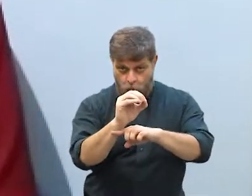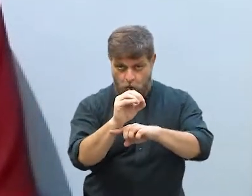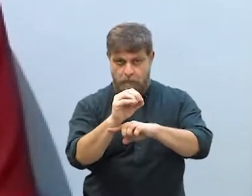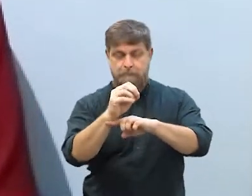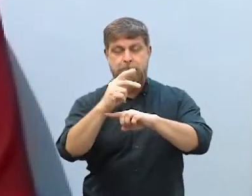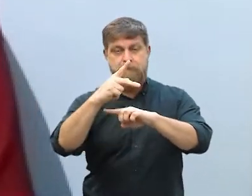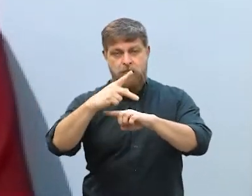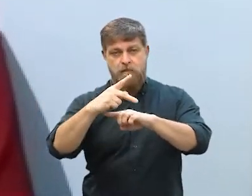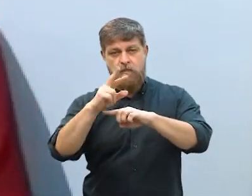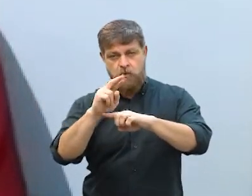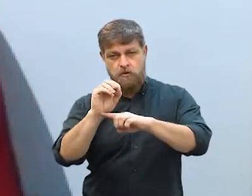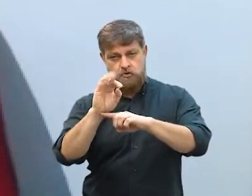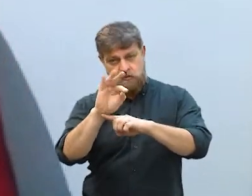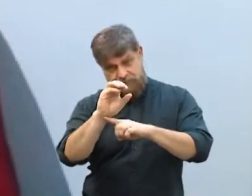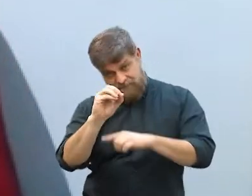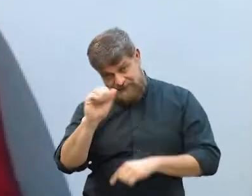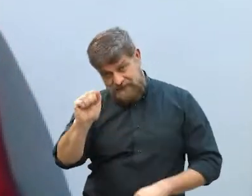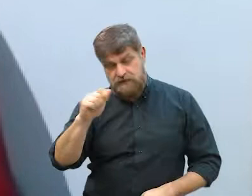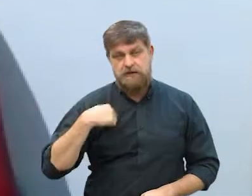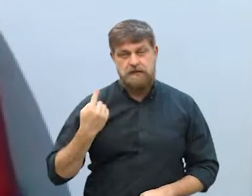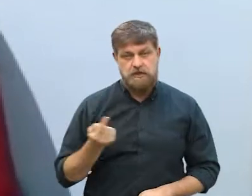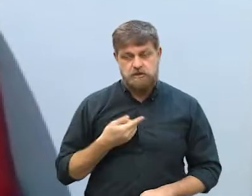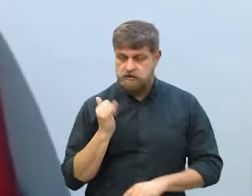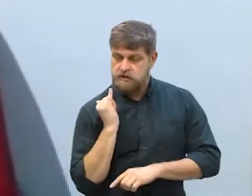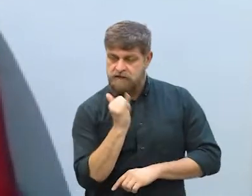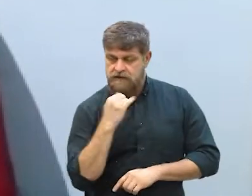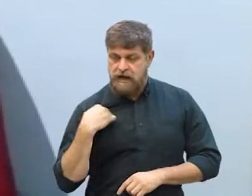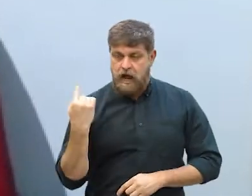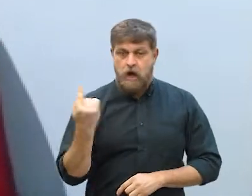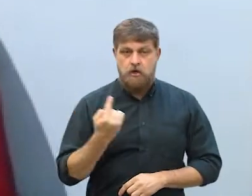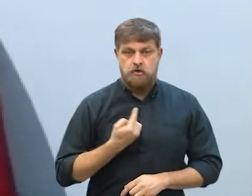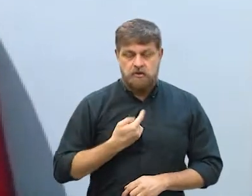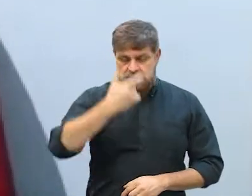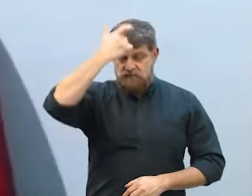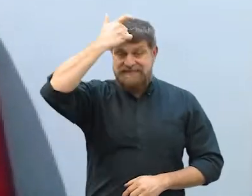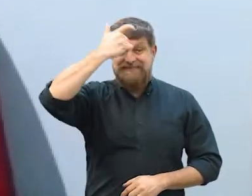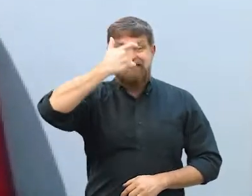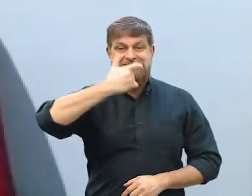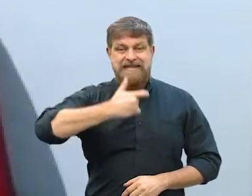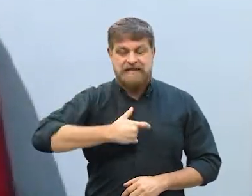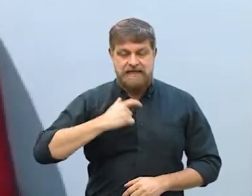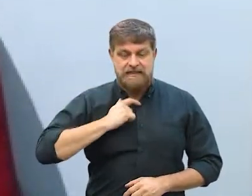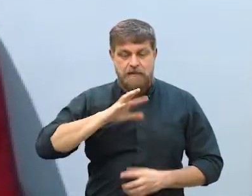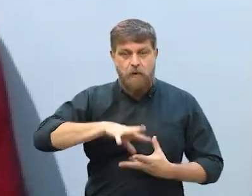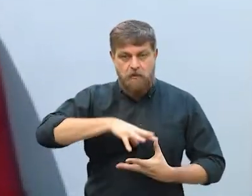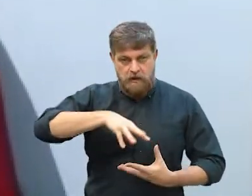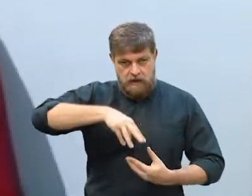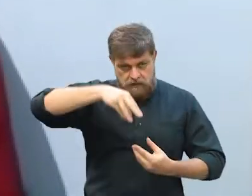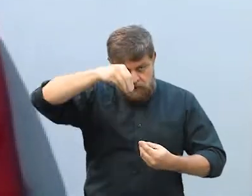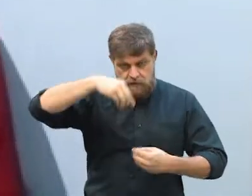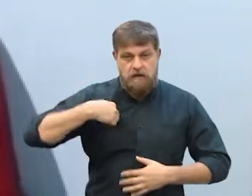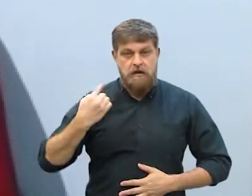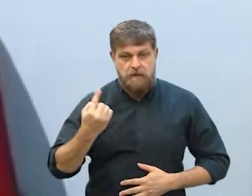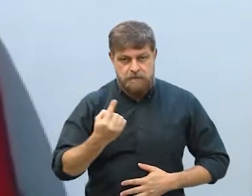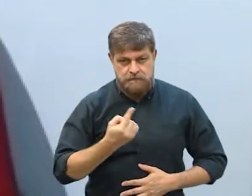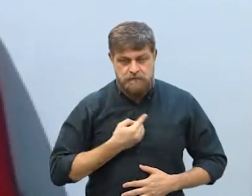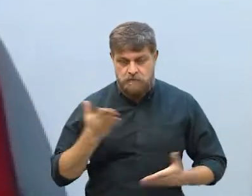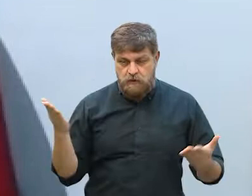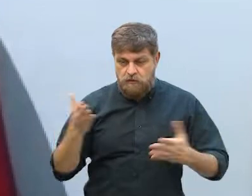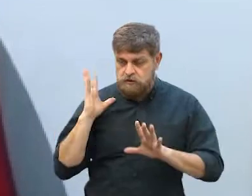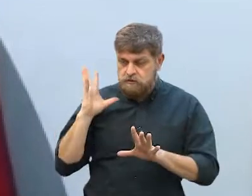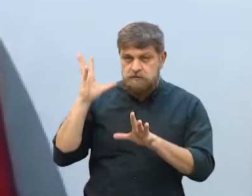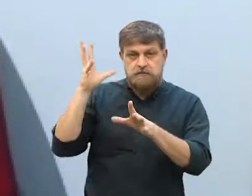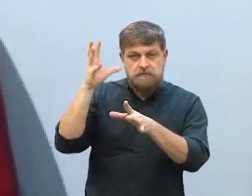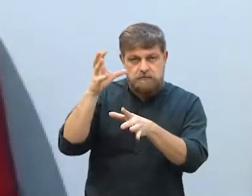seres humanos espirituais. Ela está fazendo hoje 100 anos, né, a pedagogia Waldorf. Hoje não, né? Ela está fazendo,